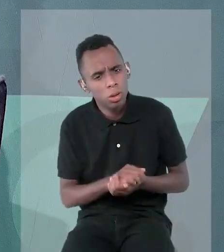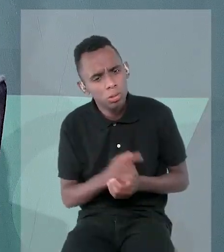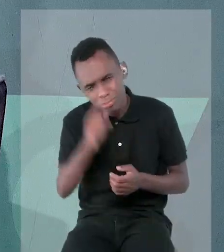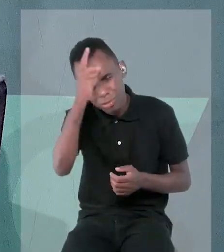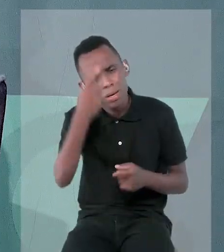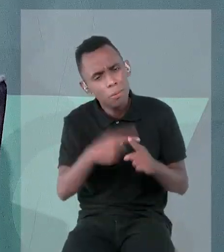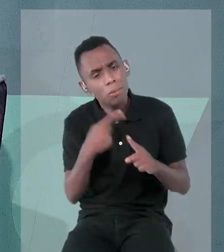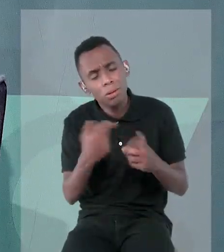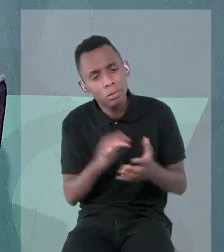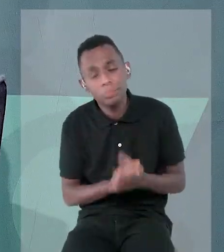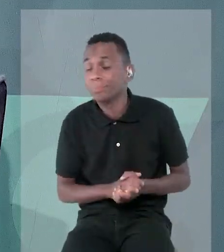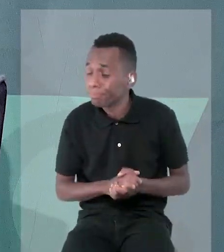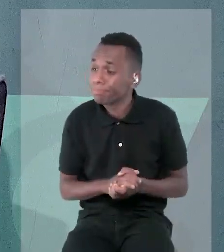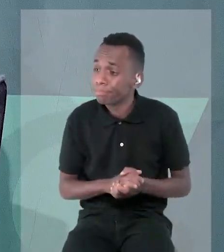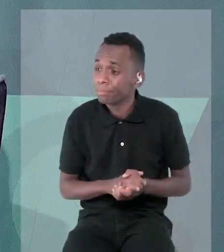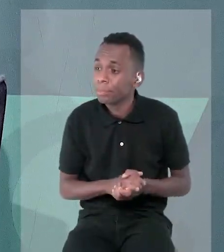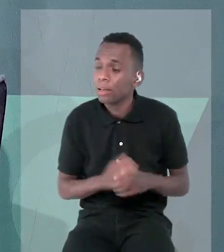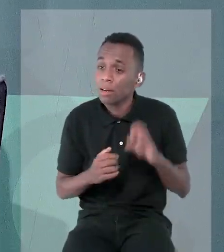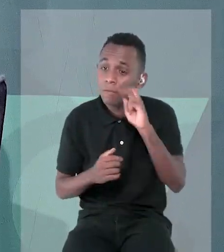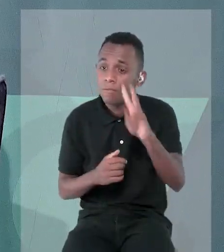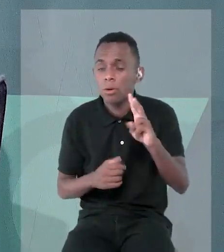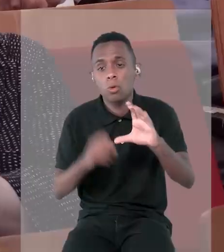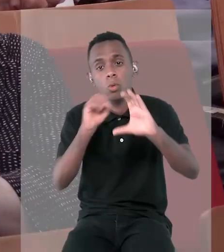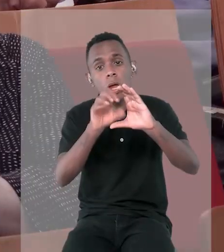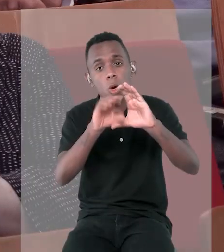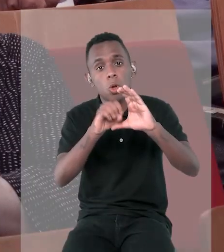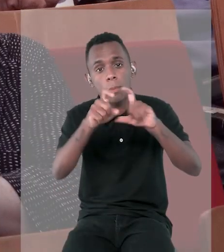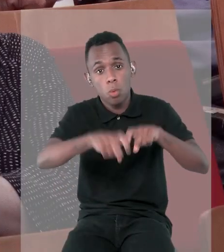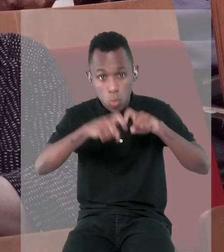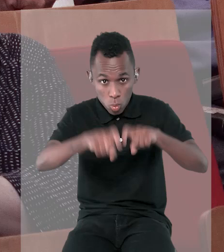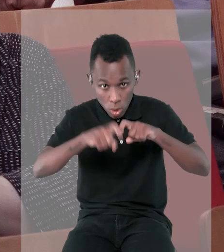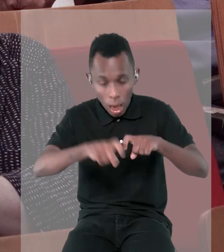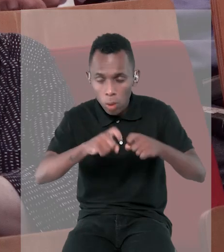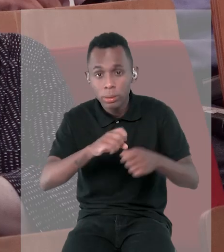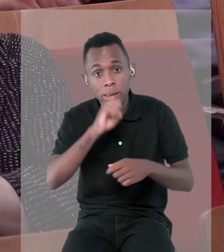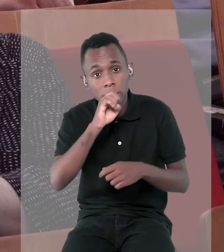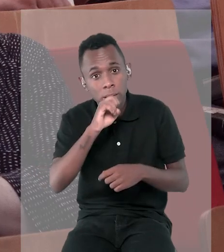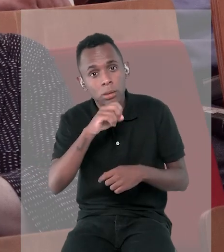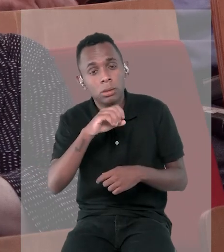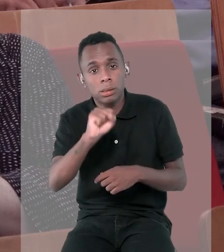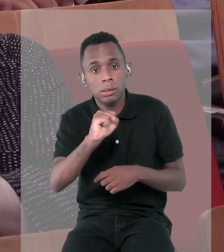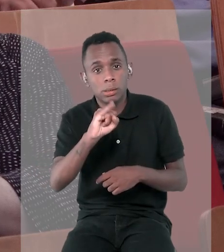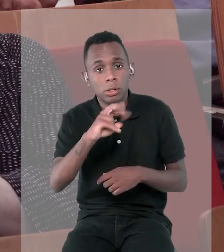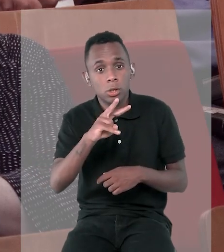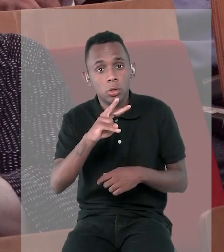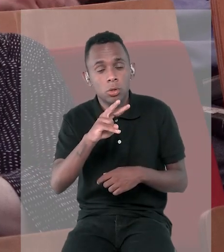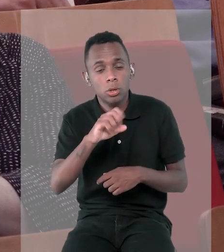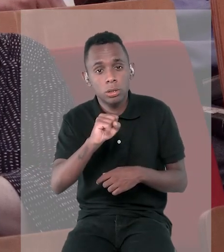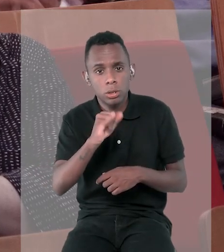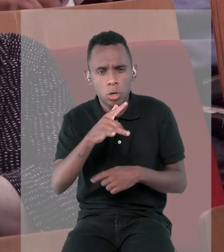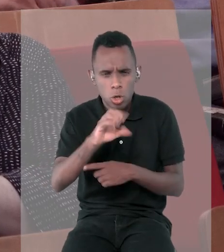onde saiu isso? Pois ele tinha visto no Globo Rural que silvopastoril rendia muito mais.